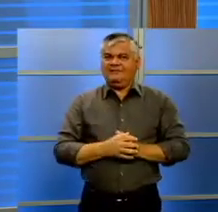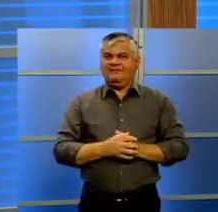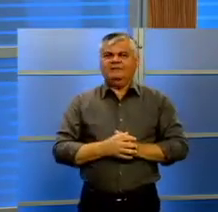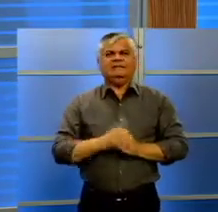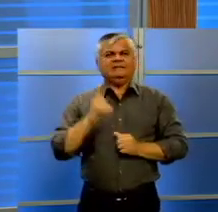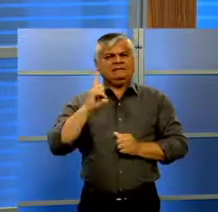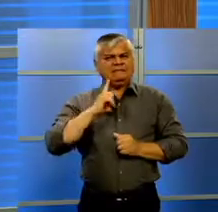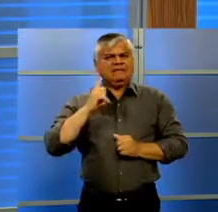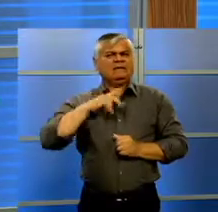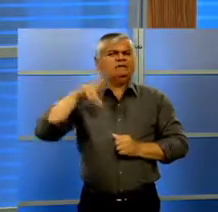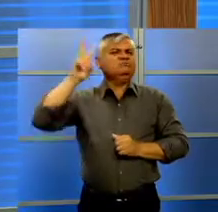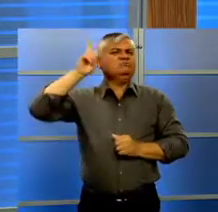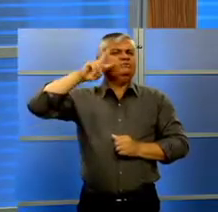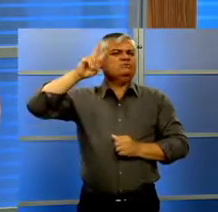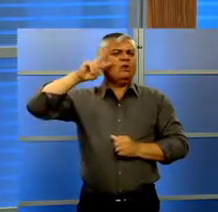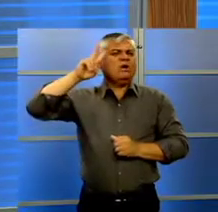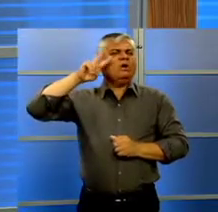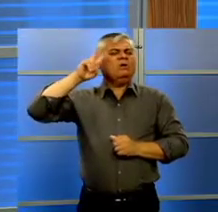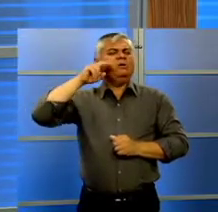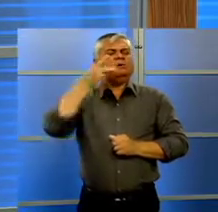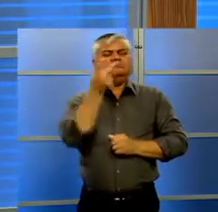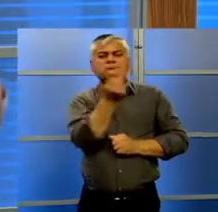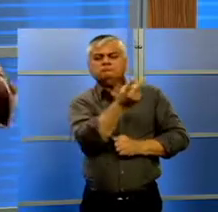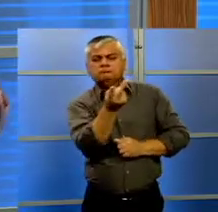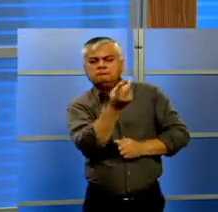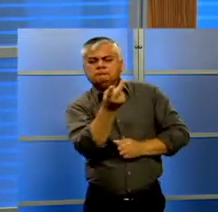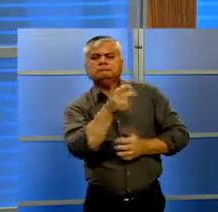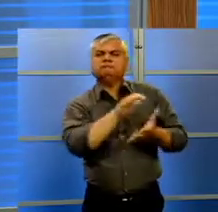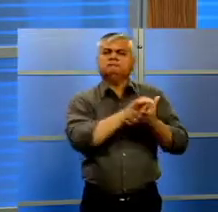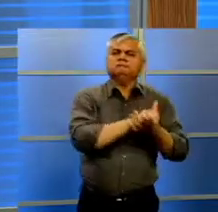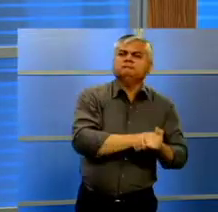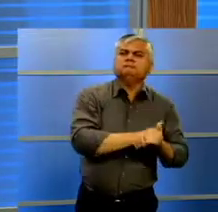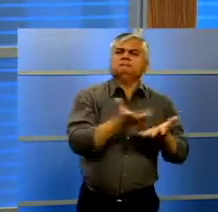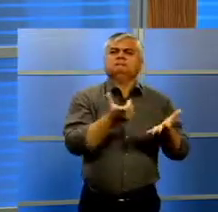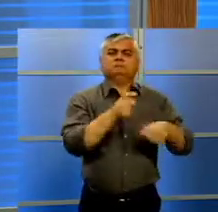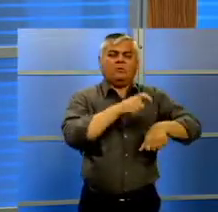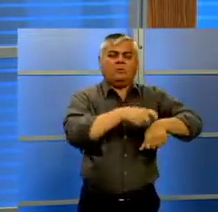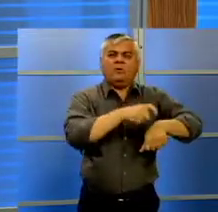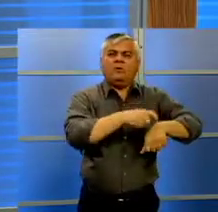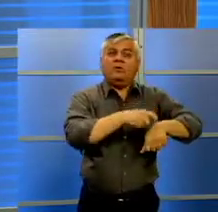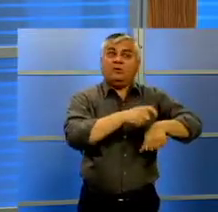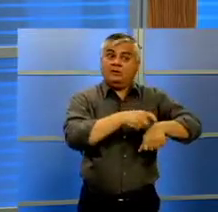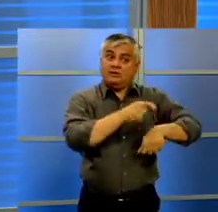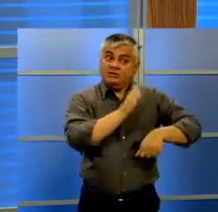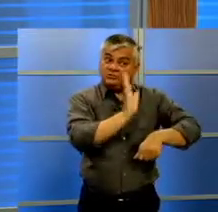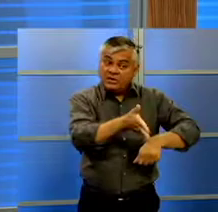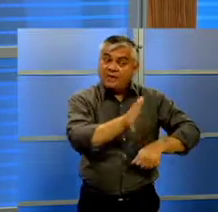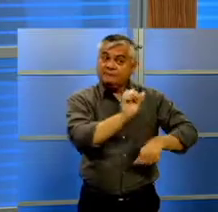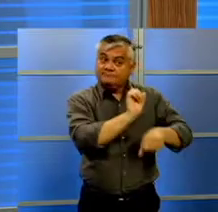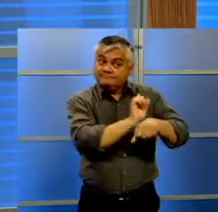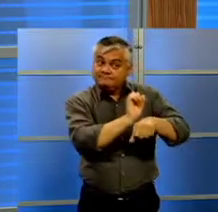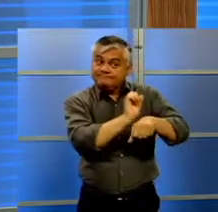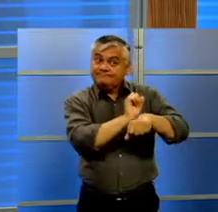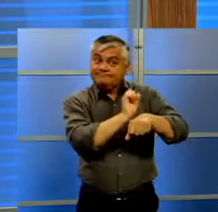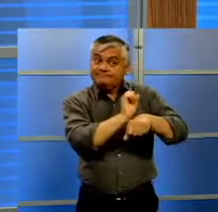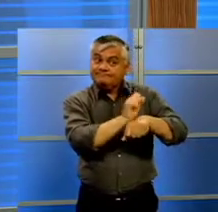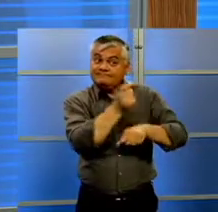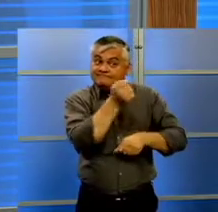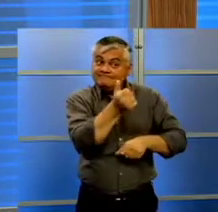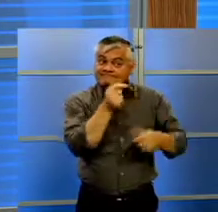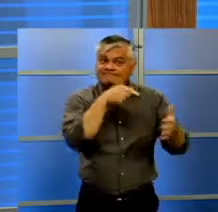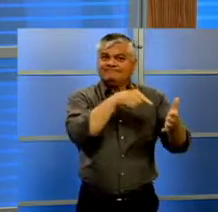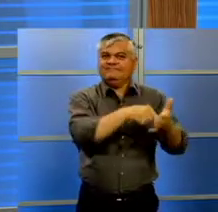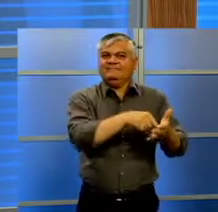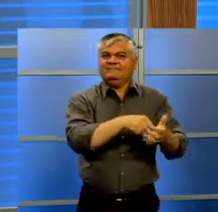pode encontrar uma história entre um casal que diz que o marido diz que vai chegar logo, eu já chego aí,